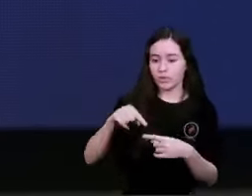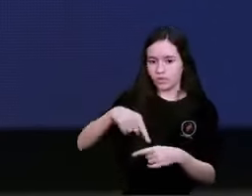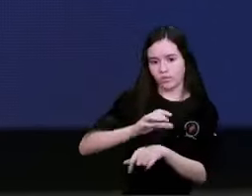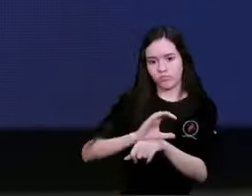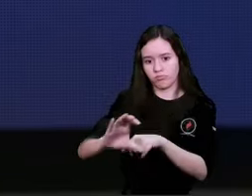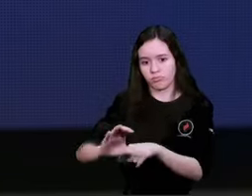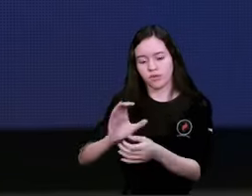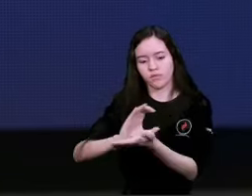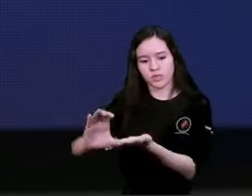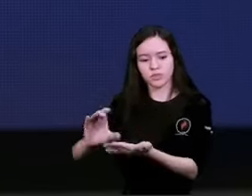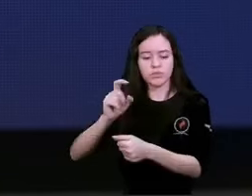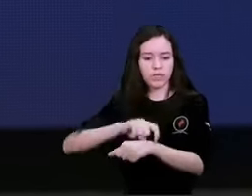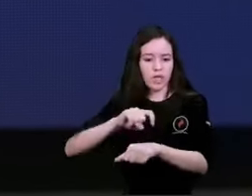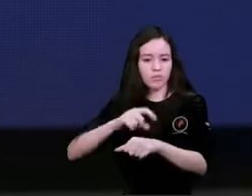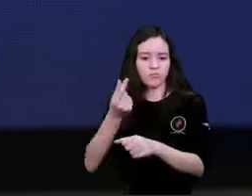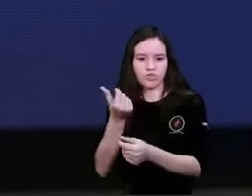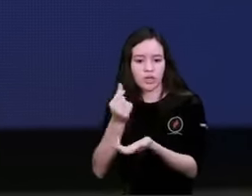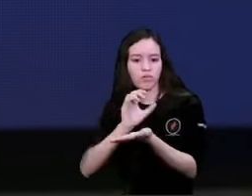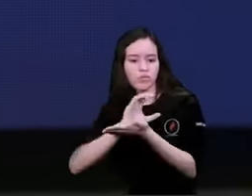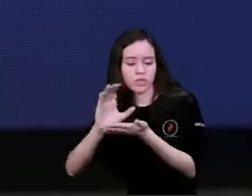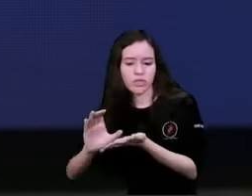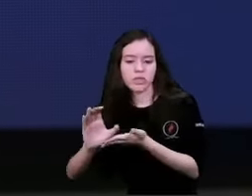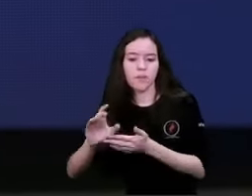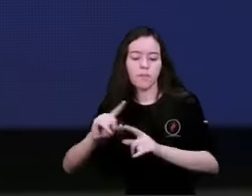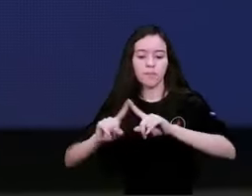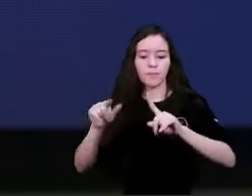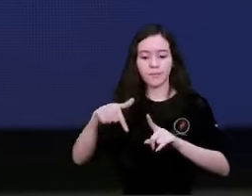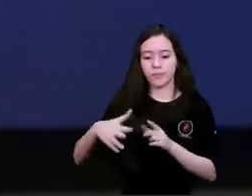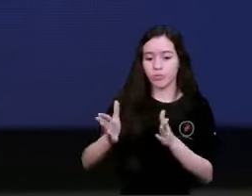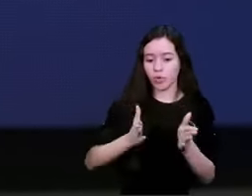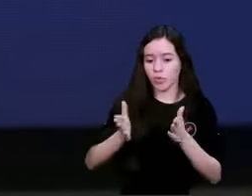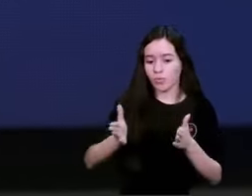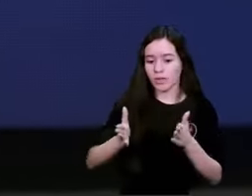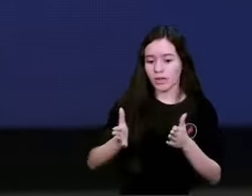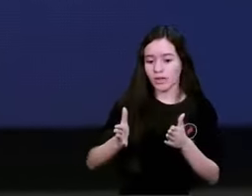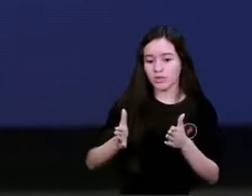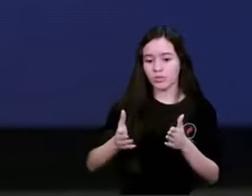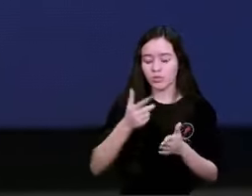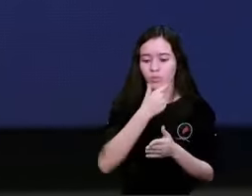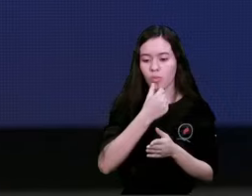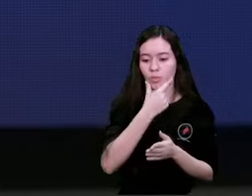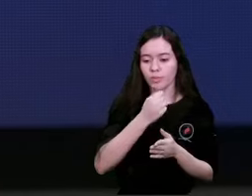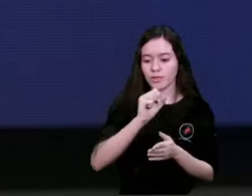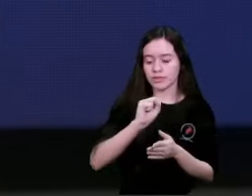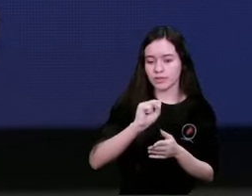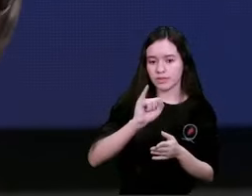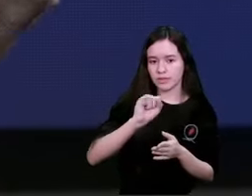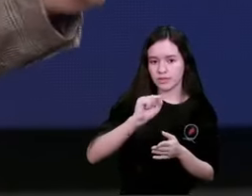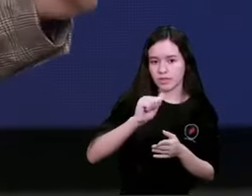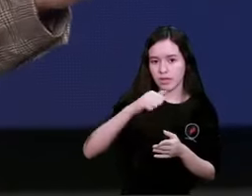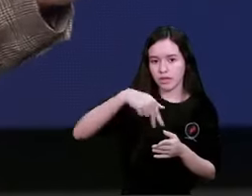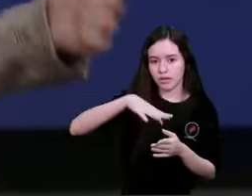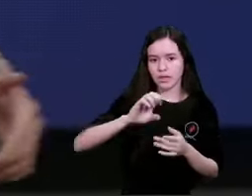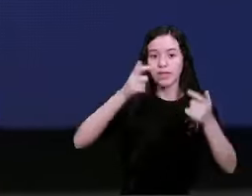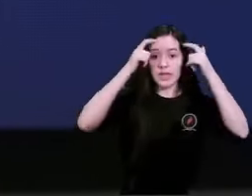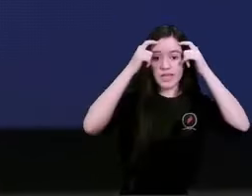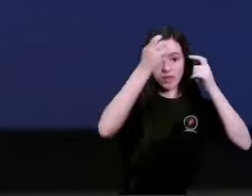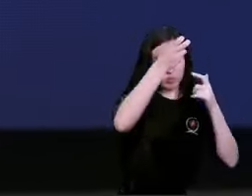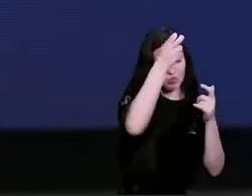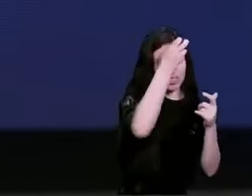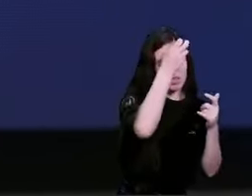daquilo que ele investiu dinheiro. A Bíblia diz que nesse momento, um homem chamado Sisaque, rei do Egito,